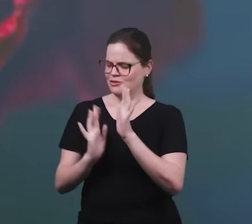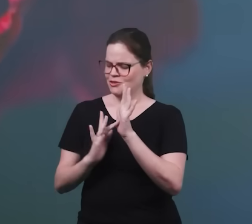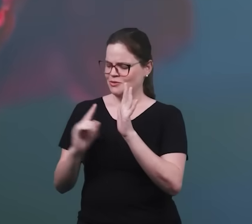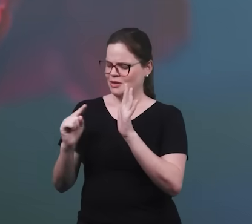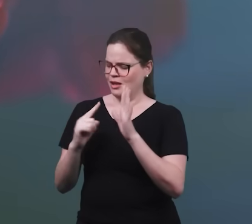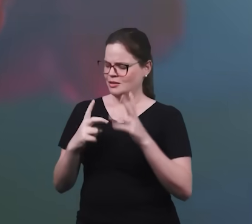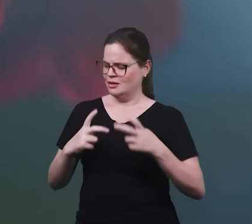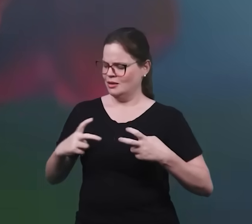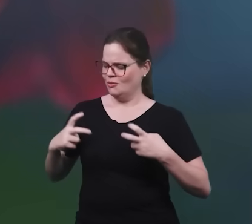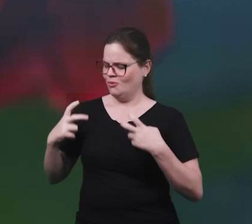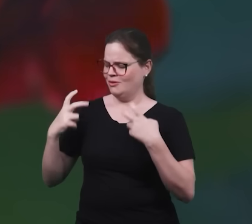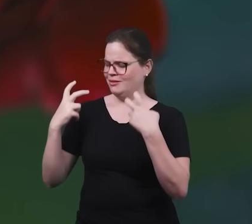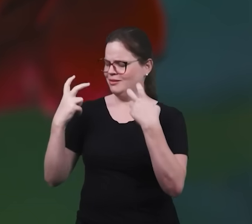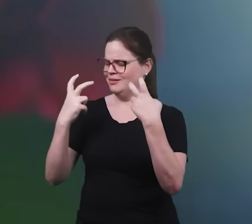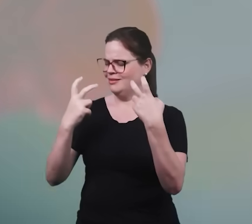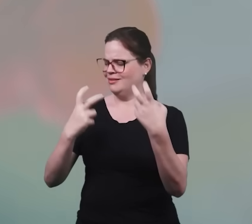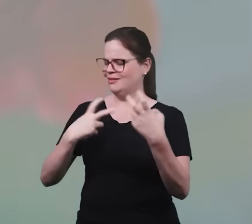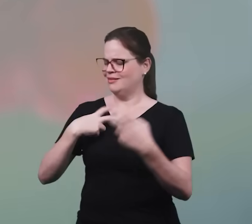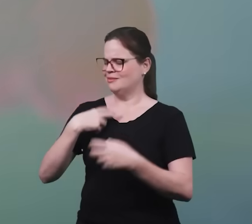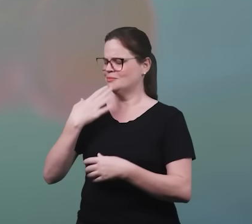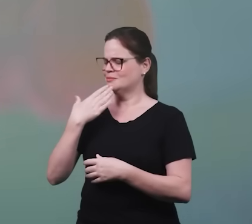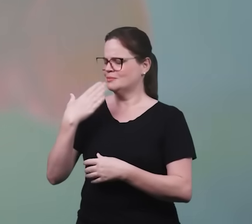por teu sangue